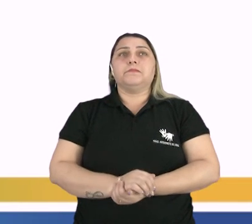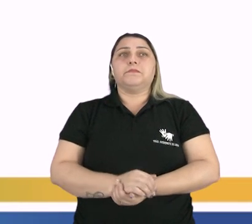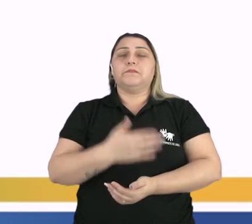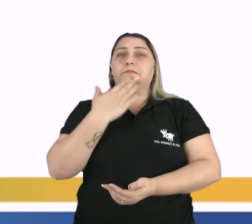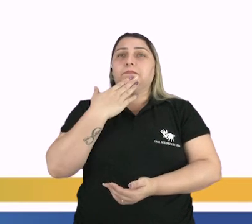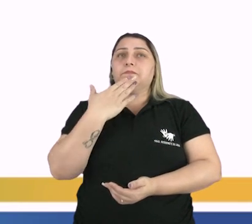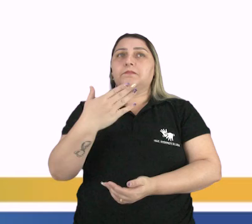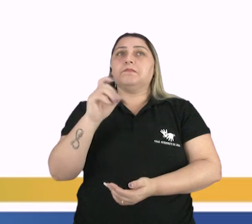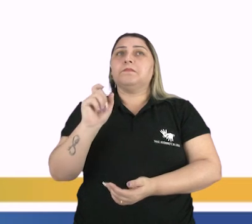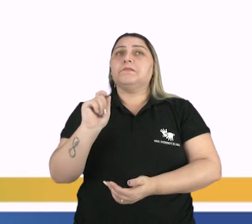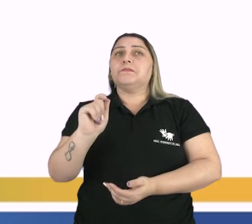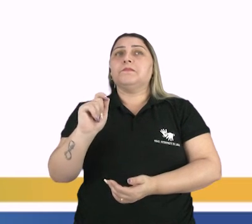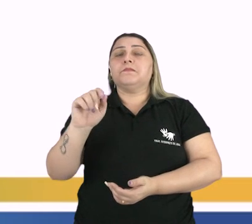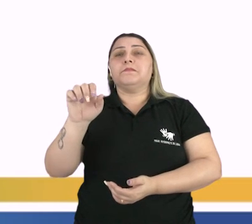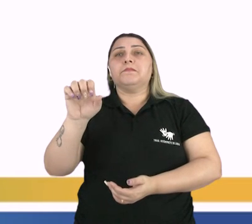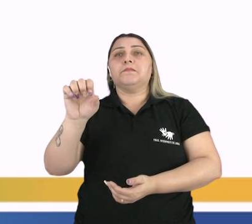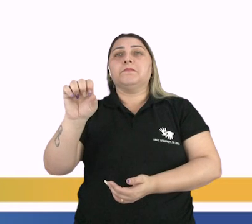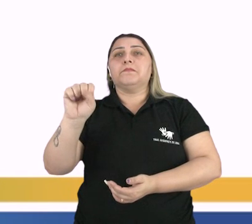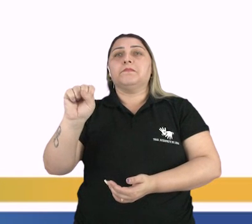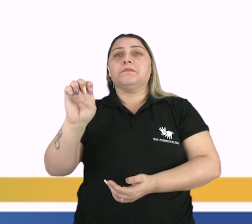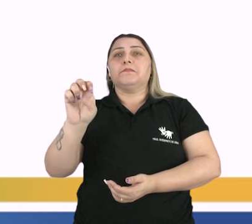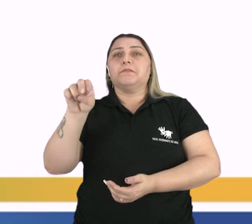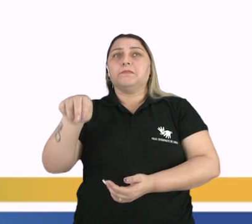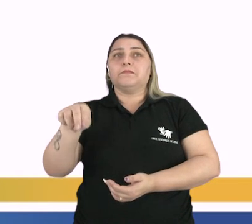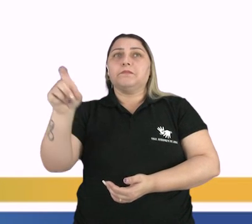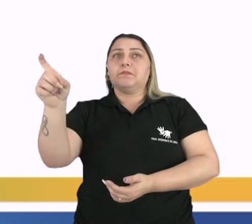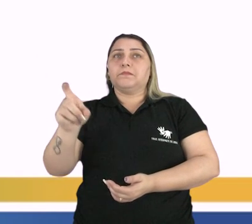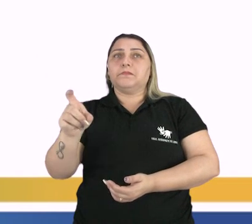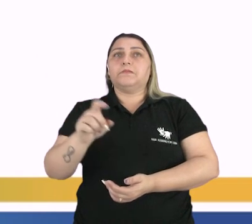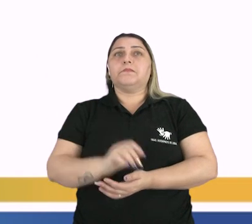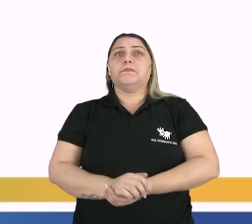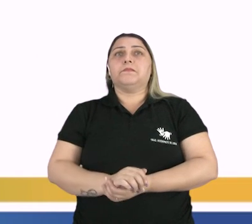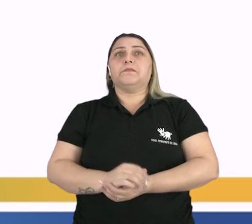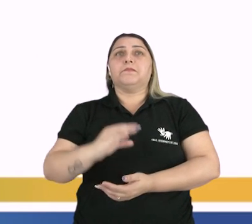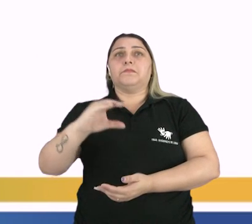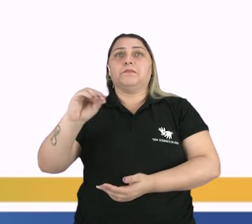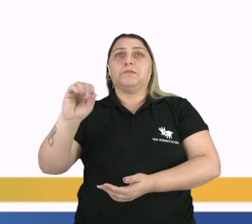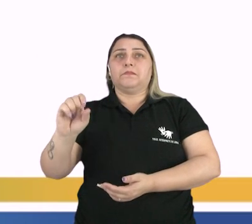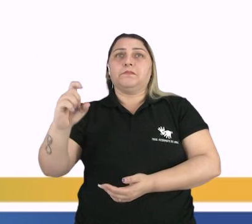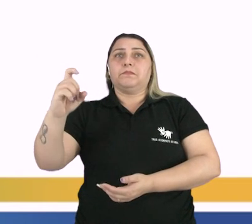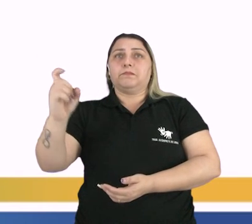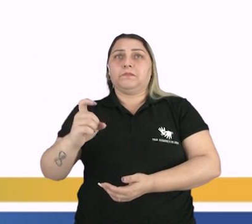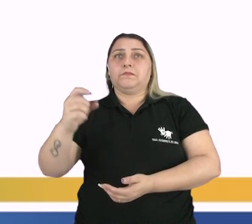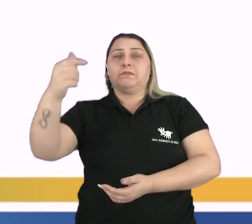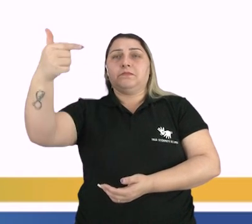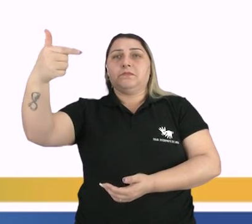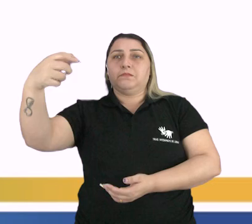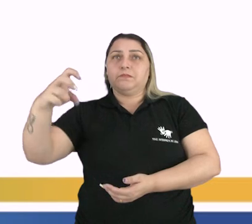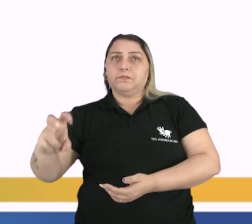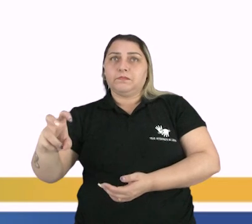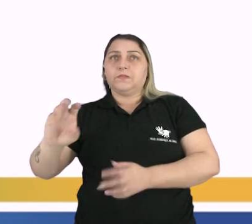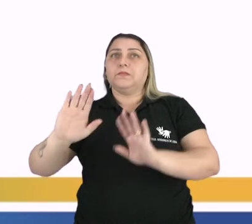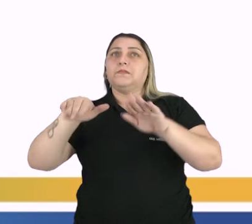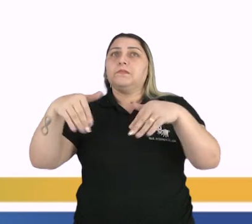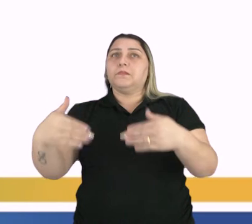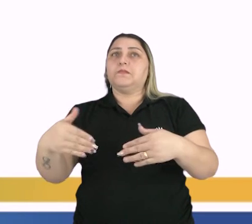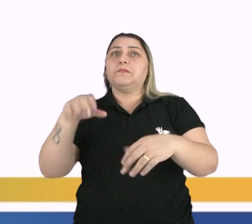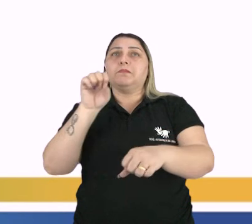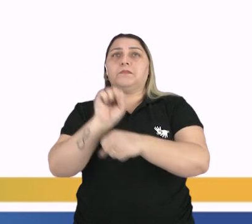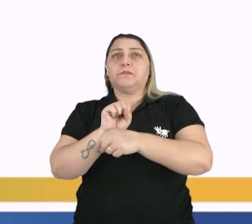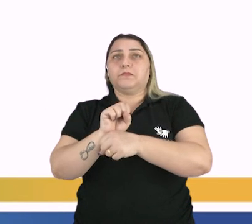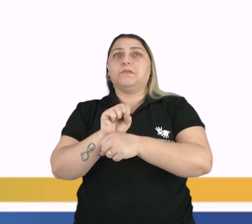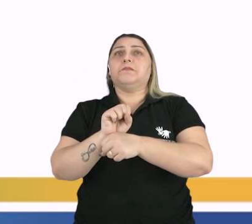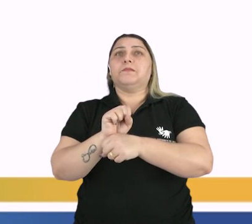pede o seno, né, seno de x, sendo que o cosseno de x é 2/5. Qual é o